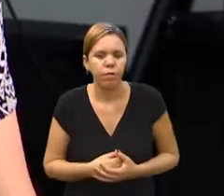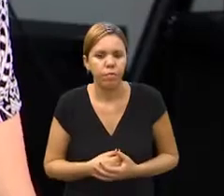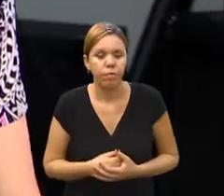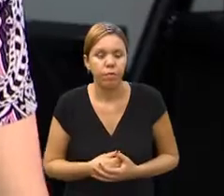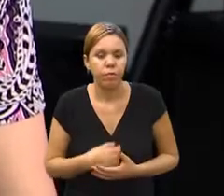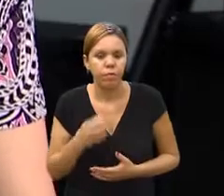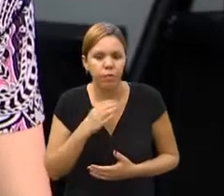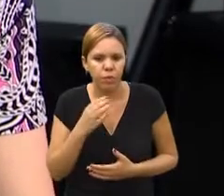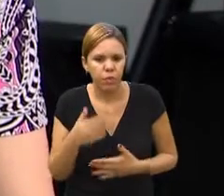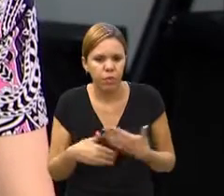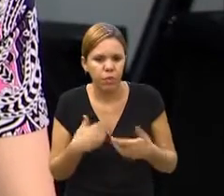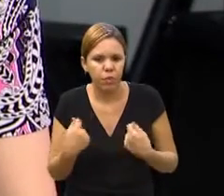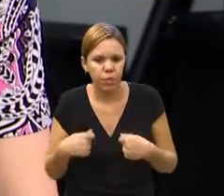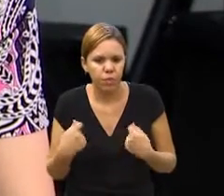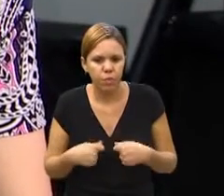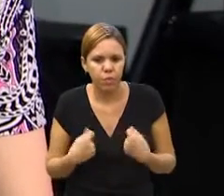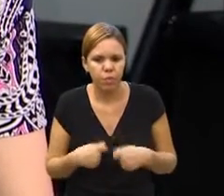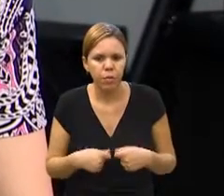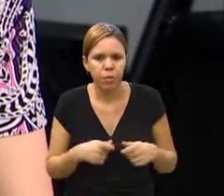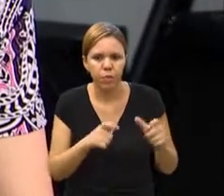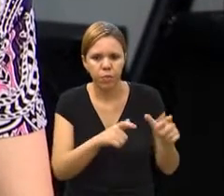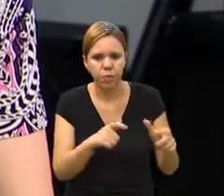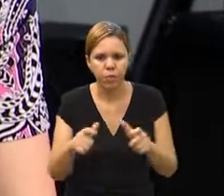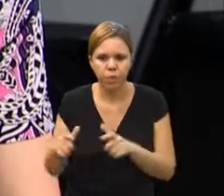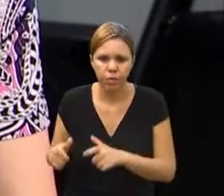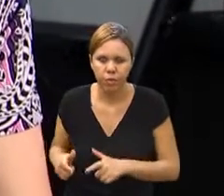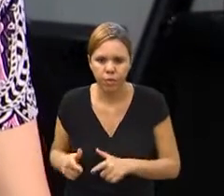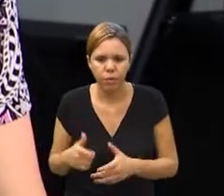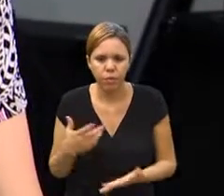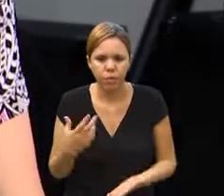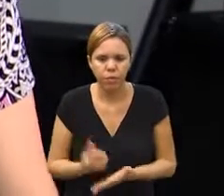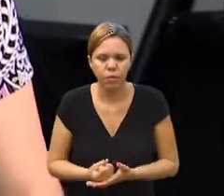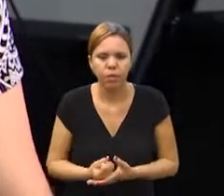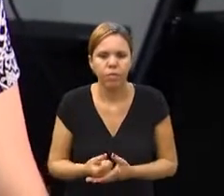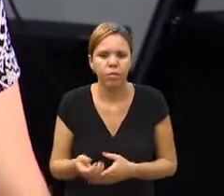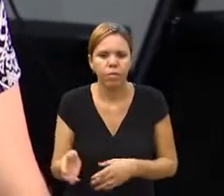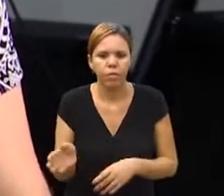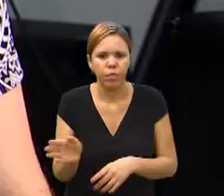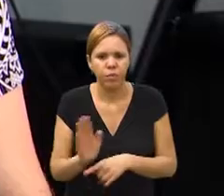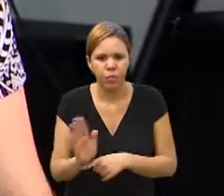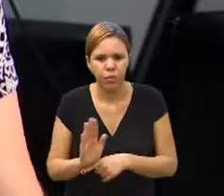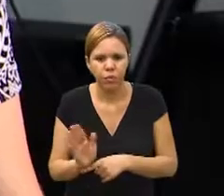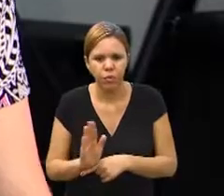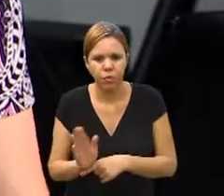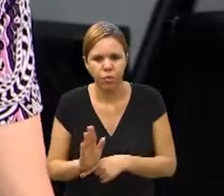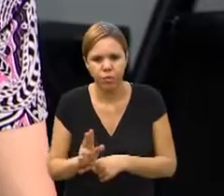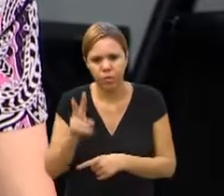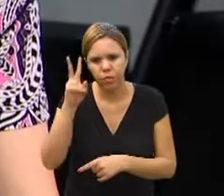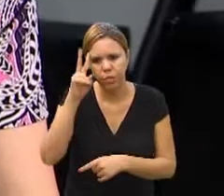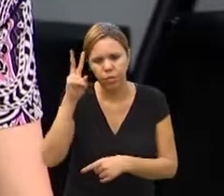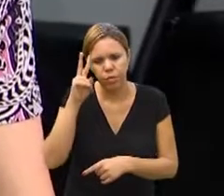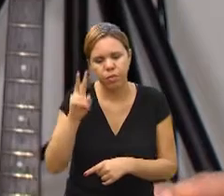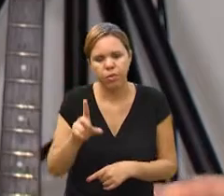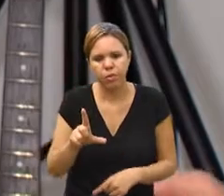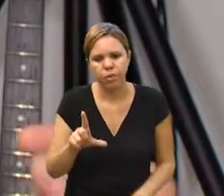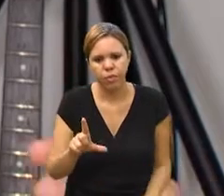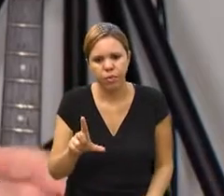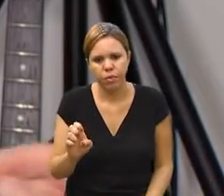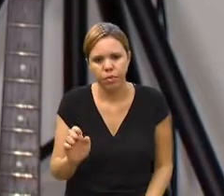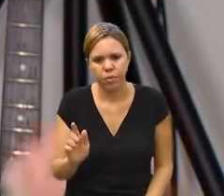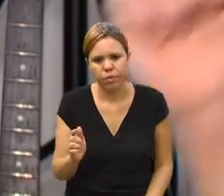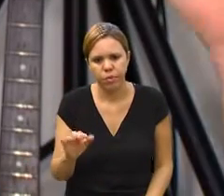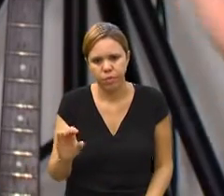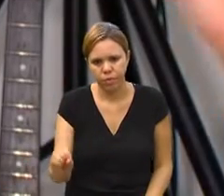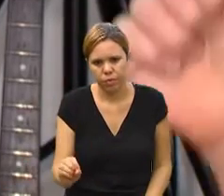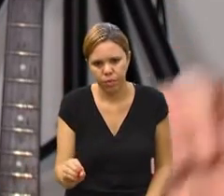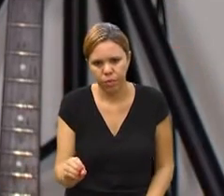disco. A gente precisava dividir espaço com uma gravação de um filme da história do Legião Urbana, não sei se você lembra mais ou